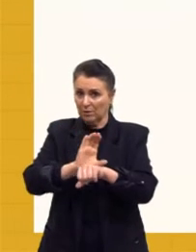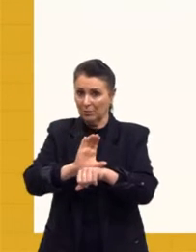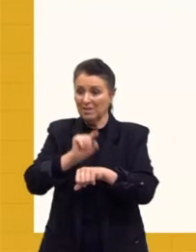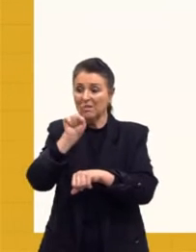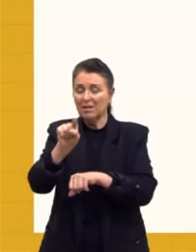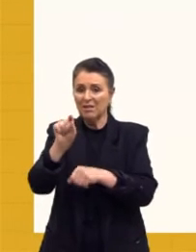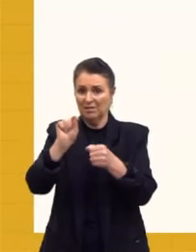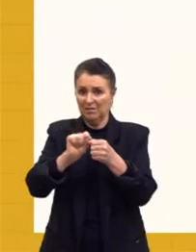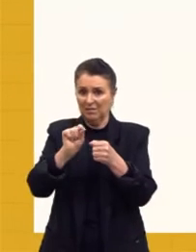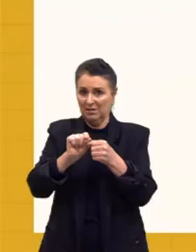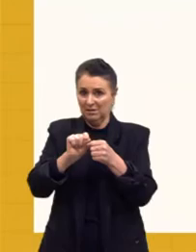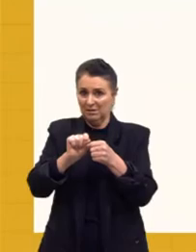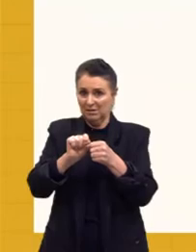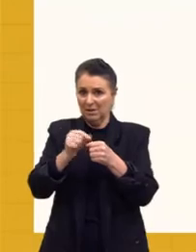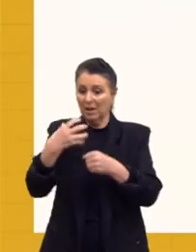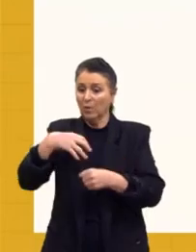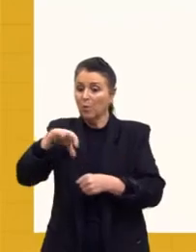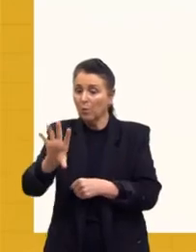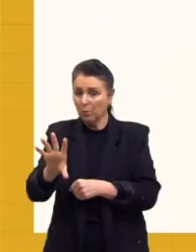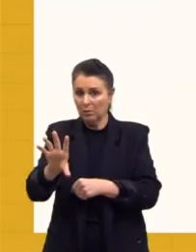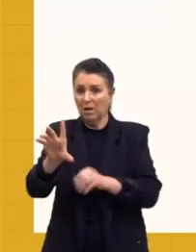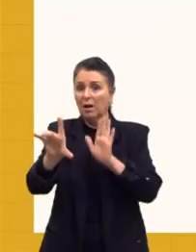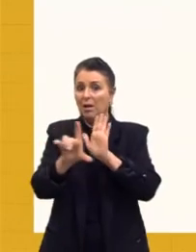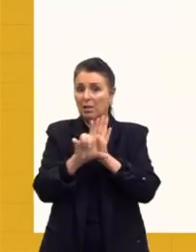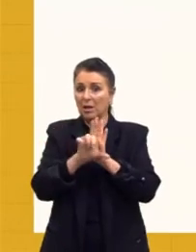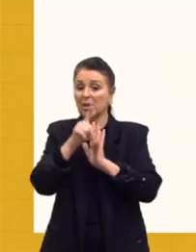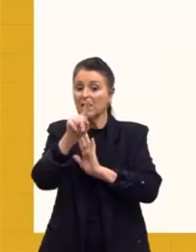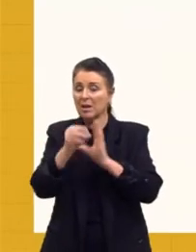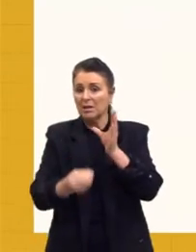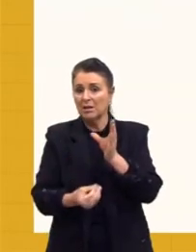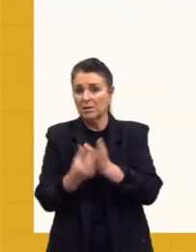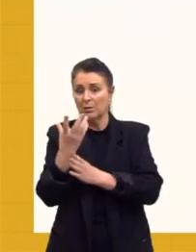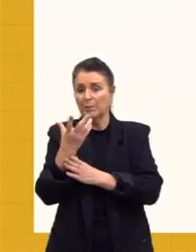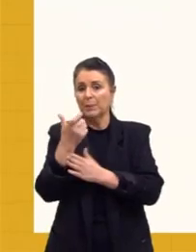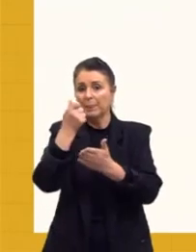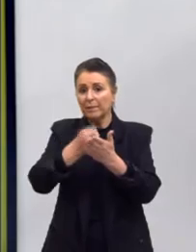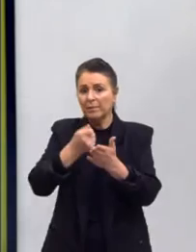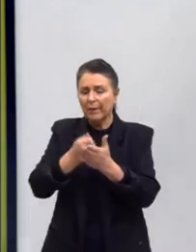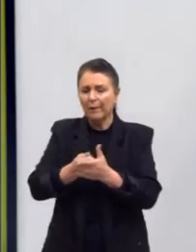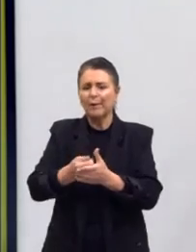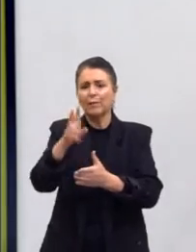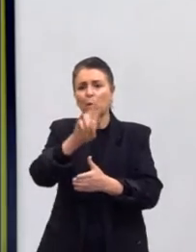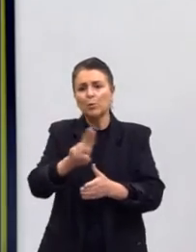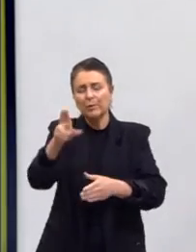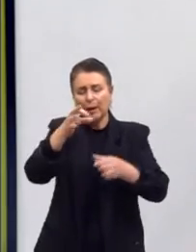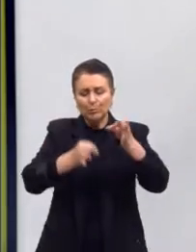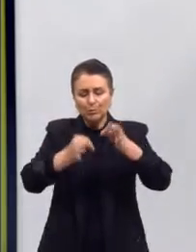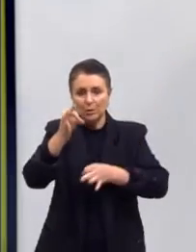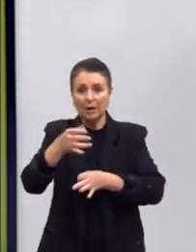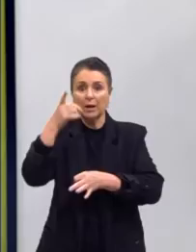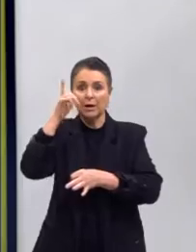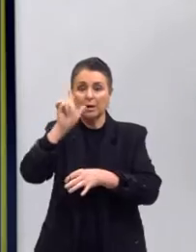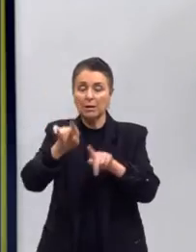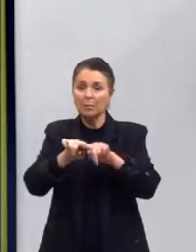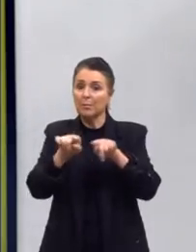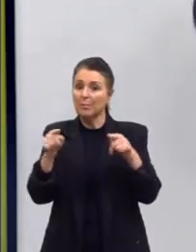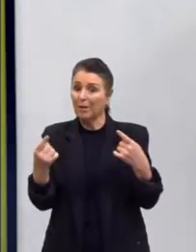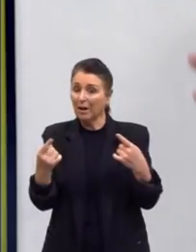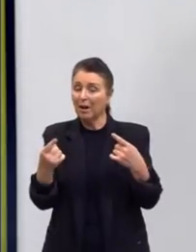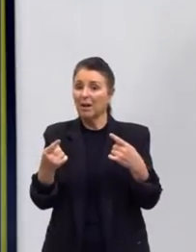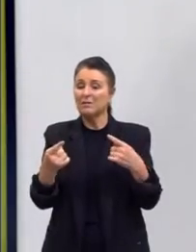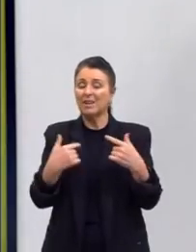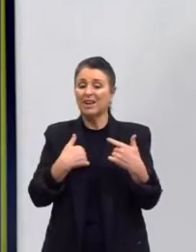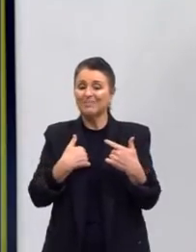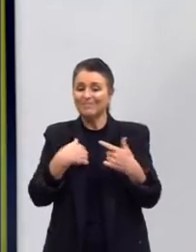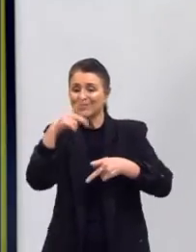ele menos vezes né ele vai Compra essa constituição que ele mesmo fez tento entrar na justiça o hospital ele até ganha mas nesse momento já